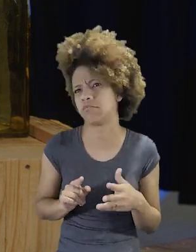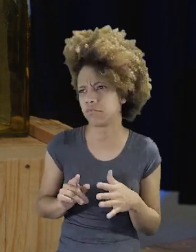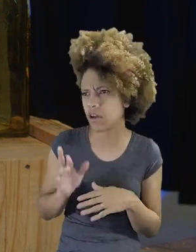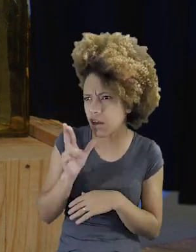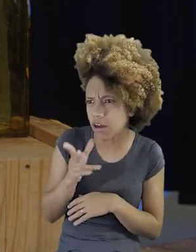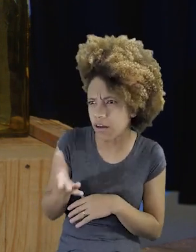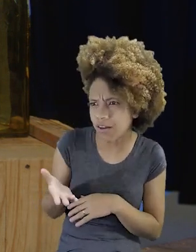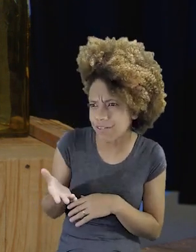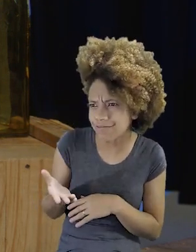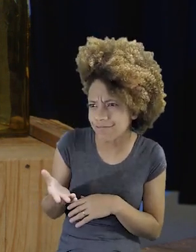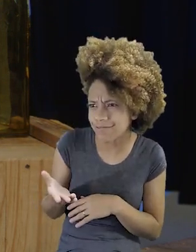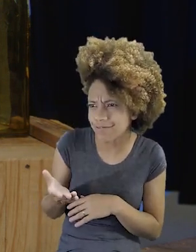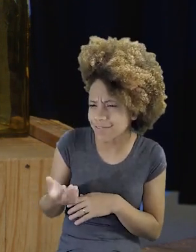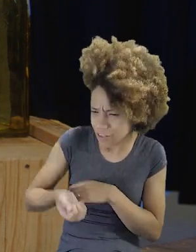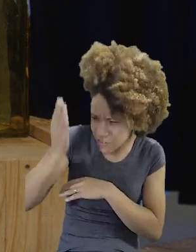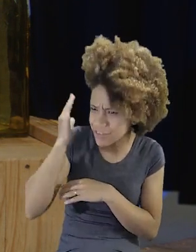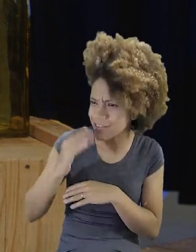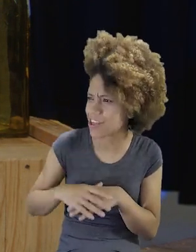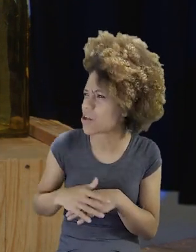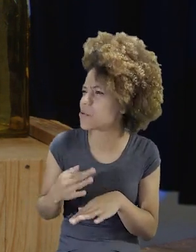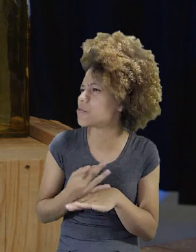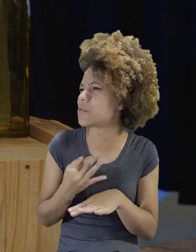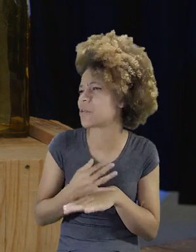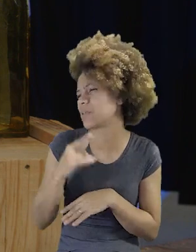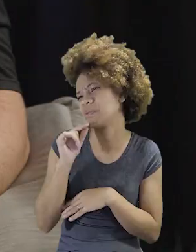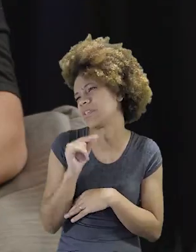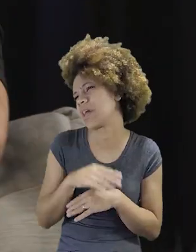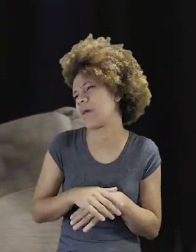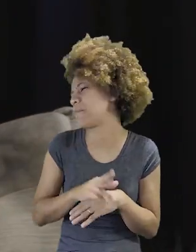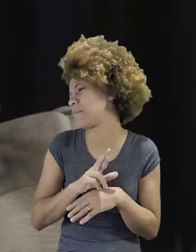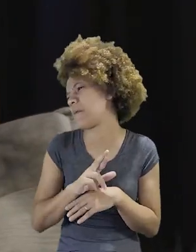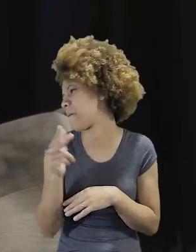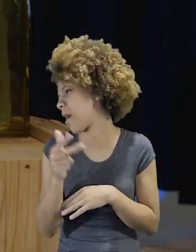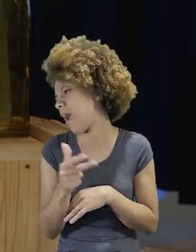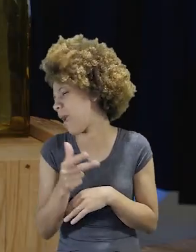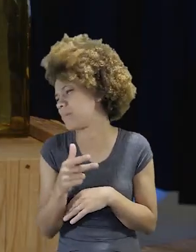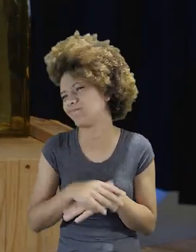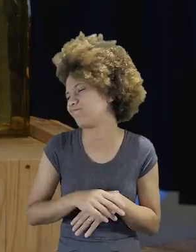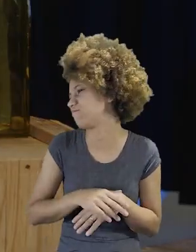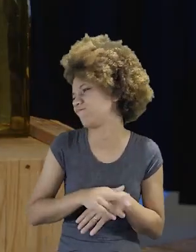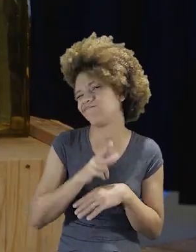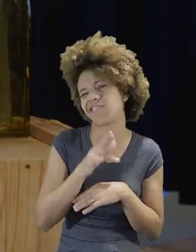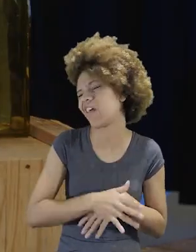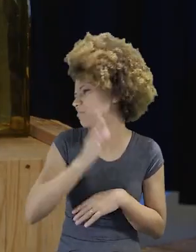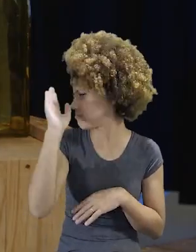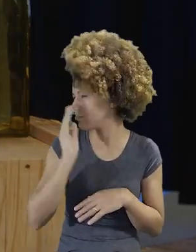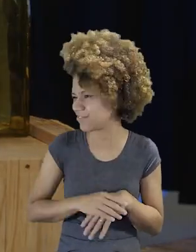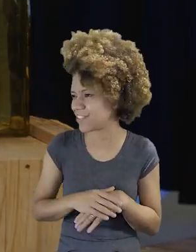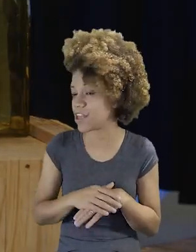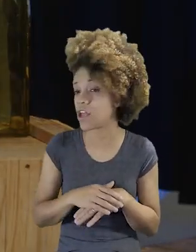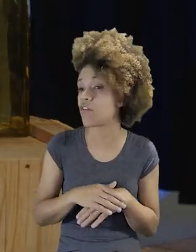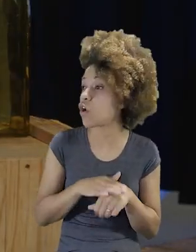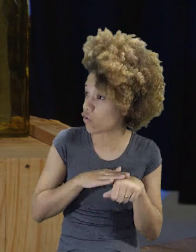pra mim não não é eu falei eu falei ah vai se eu não aguento nem mais usar o Twitter para falar obrigado tá não tá dando